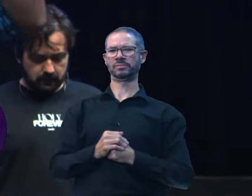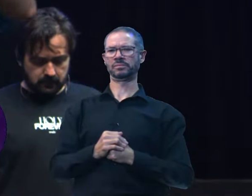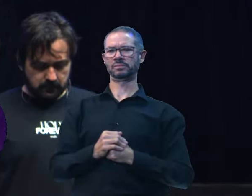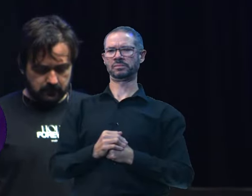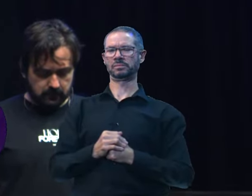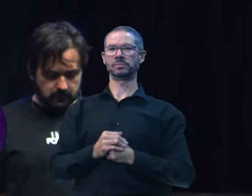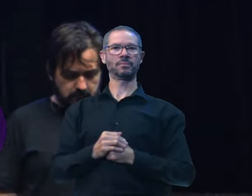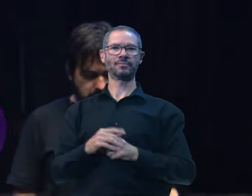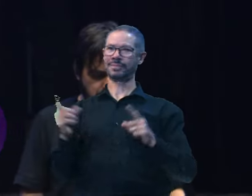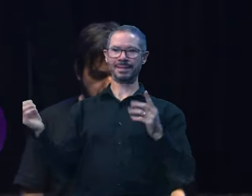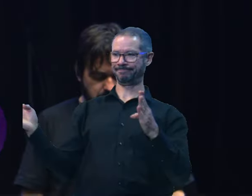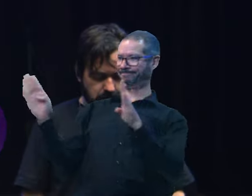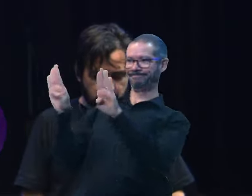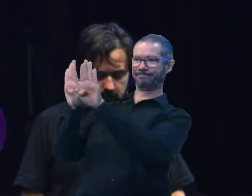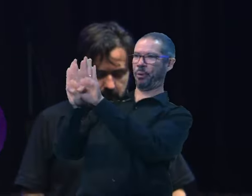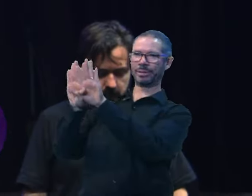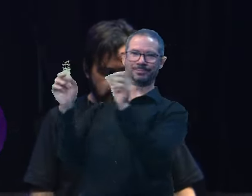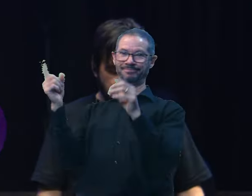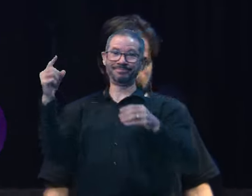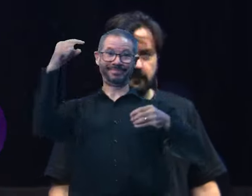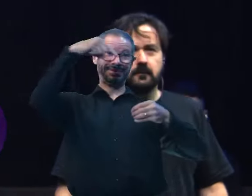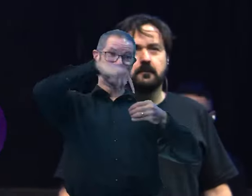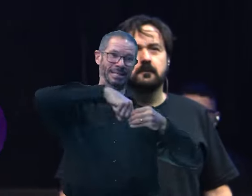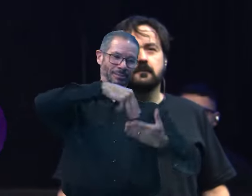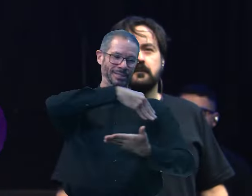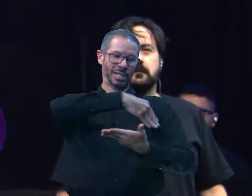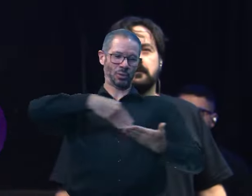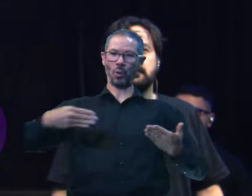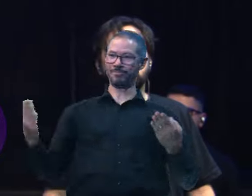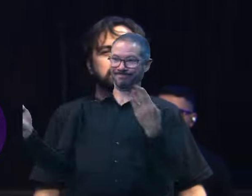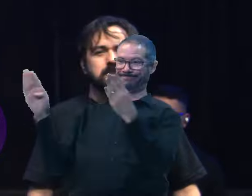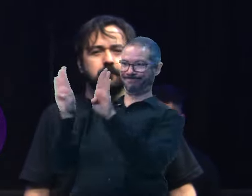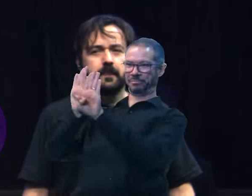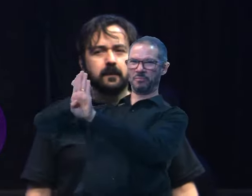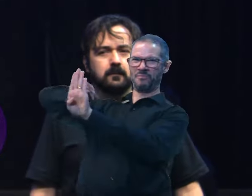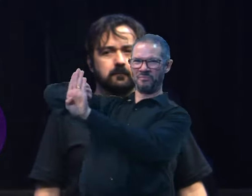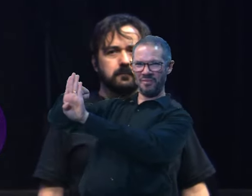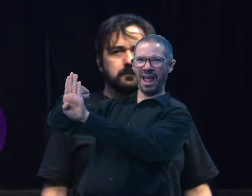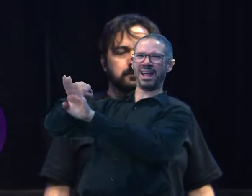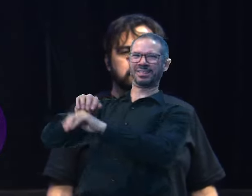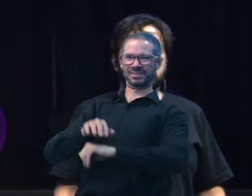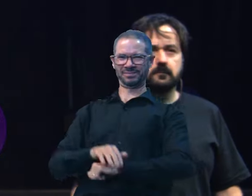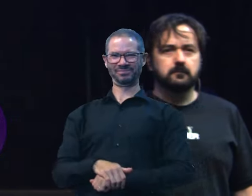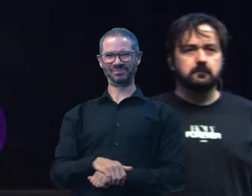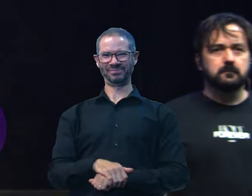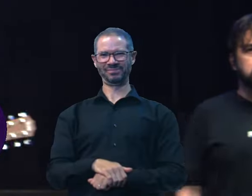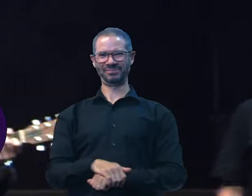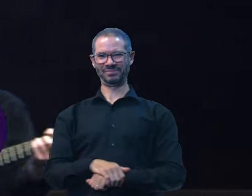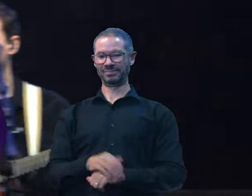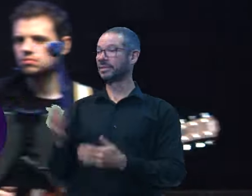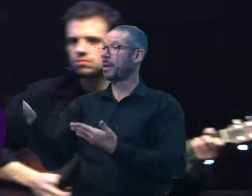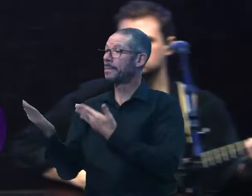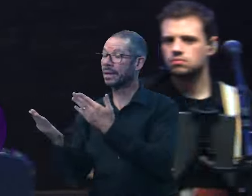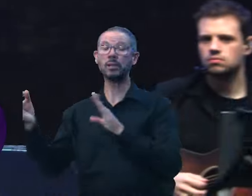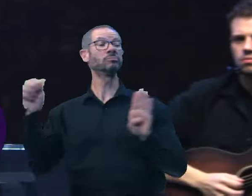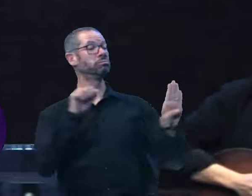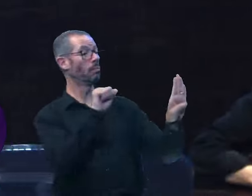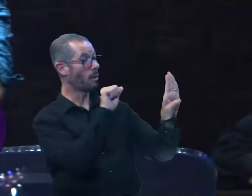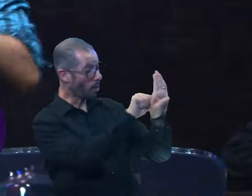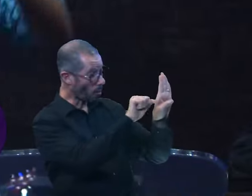provavelmente não estaríamos na porta, estaríamos lá dentro, num escritório, com a porta fechada. E algum empregado batesse lá e